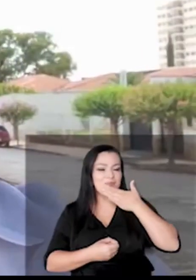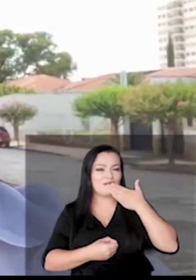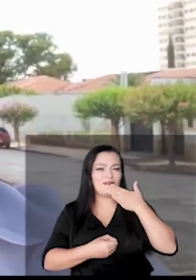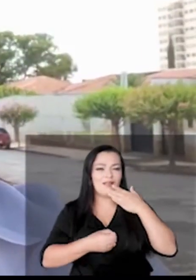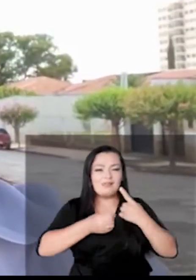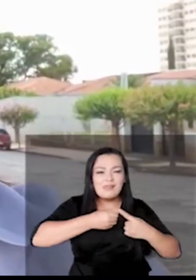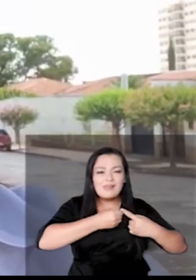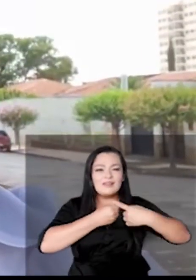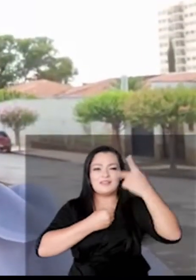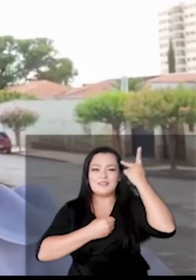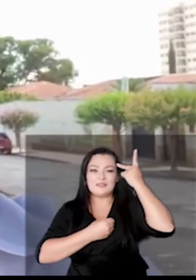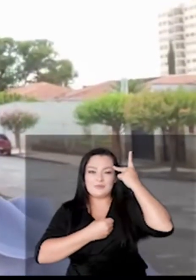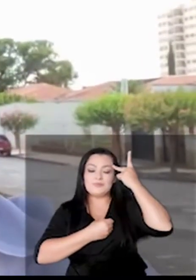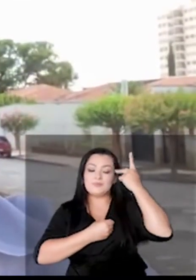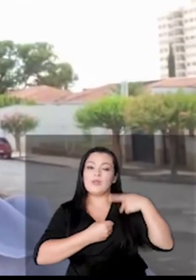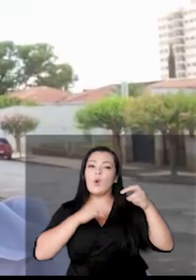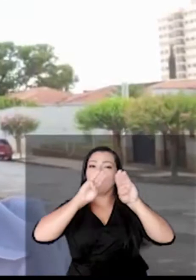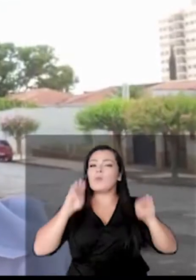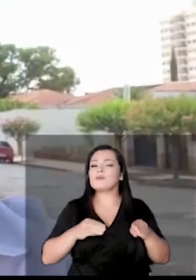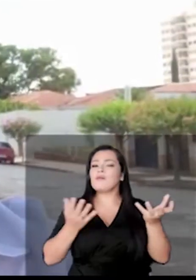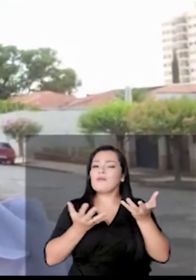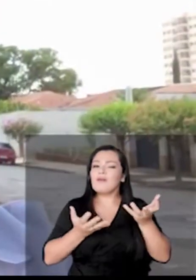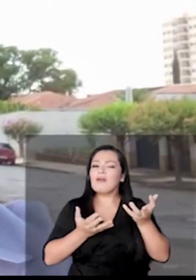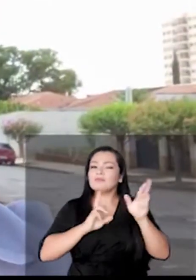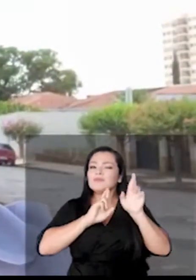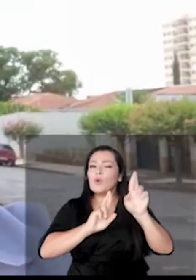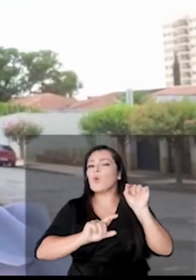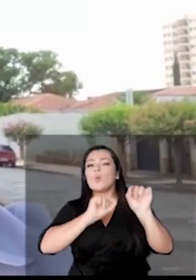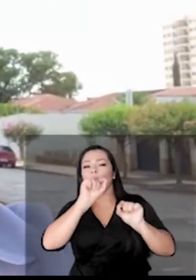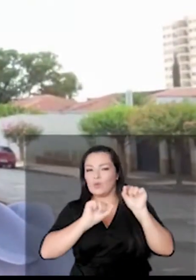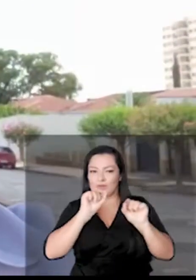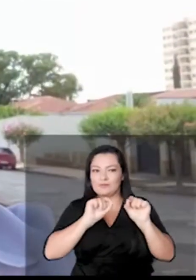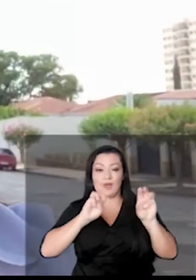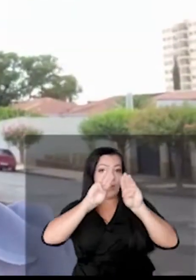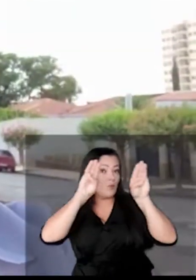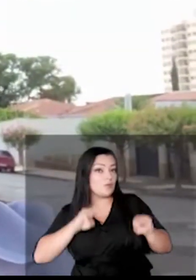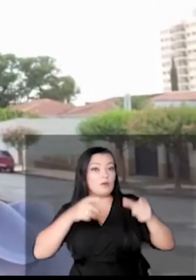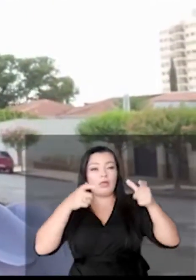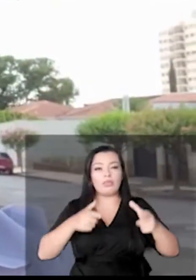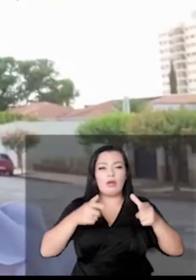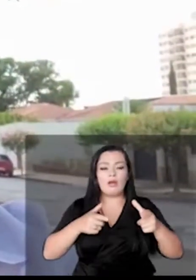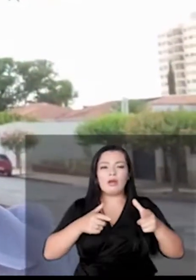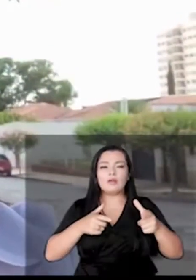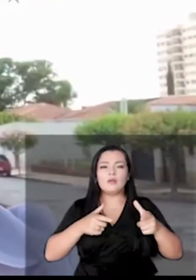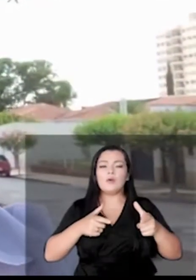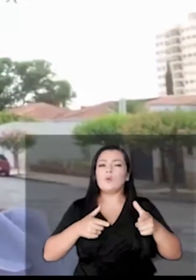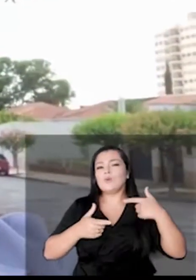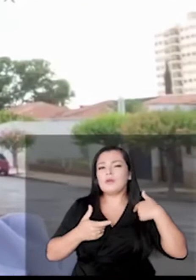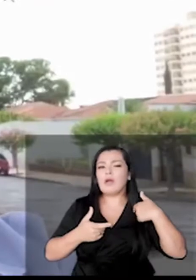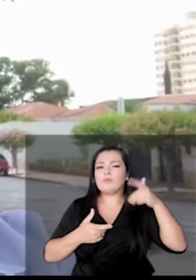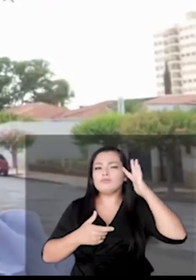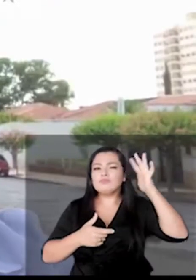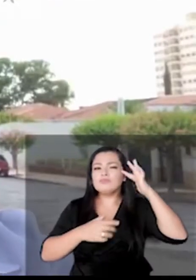interior de São Paulo, e o museu que eu quero é um museu que seja um espaço de reflexão